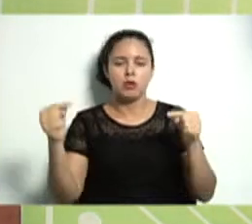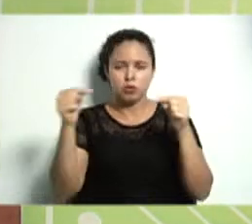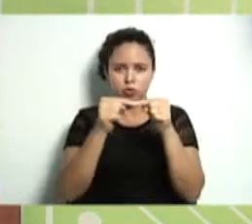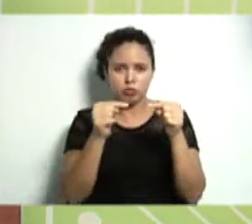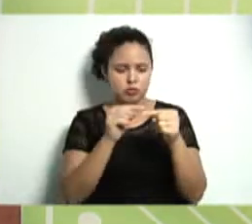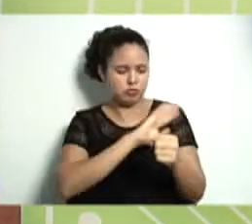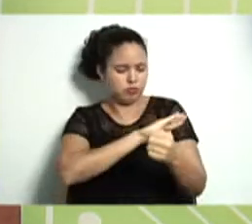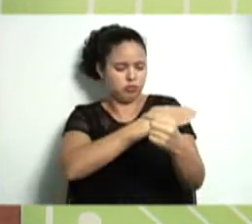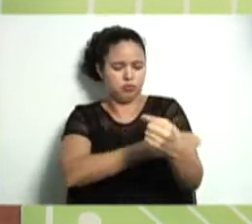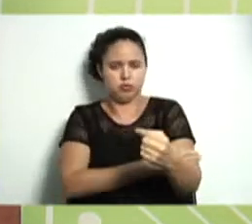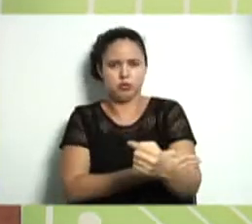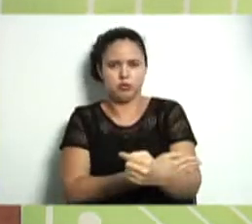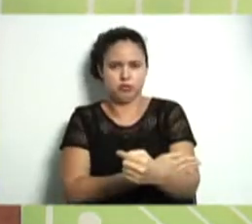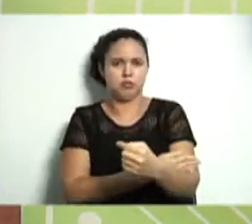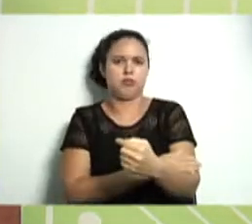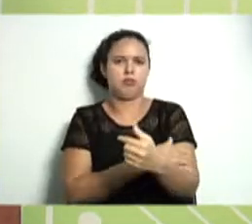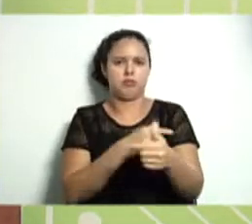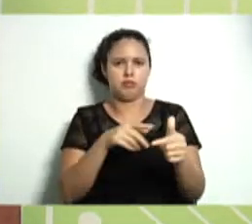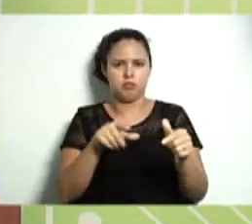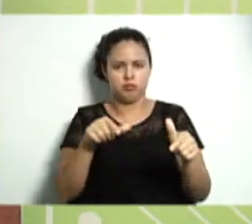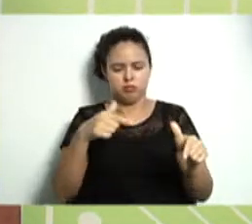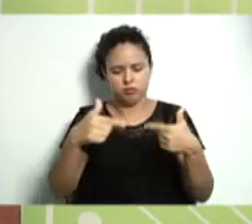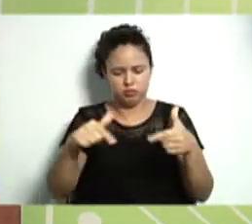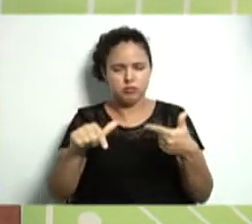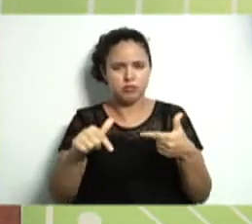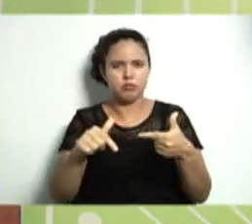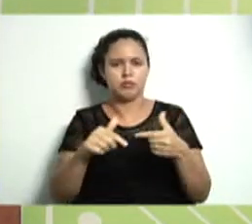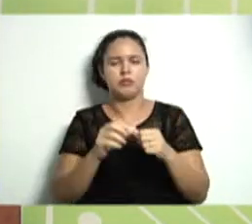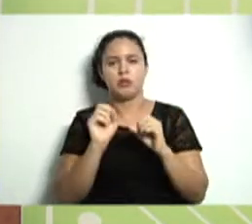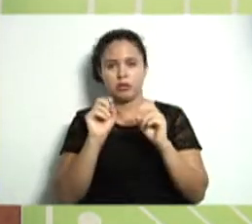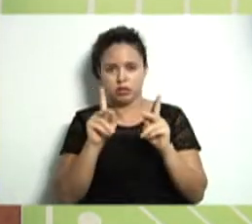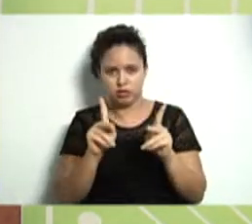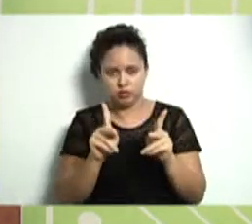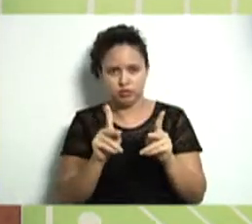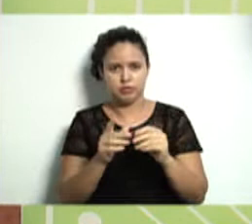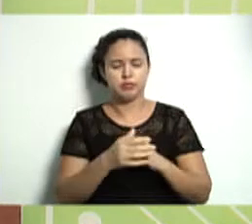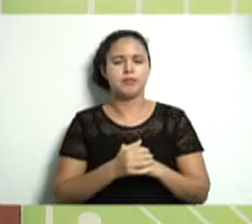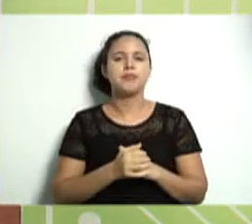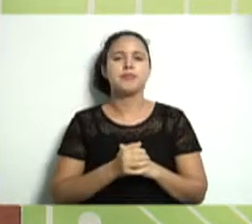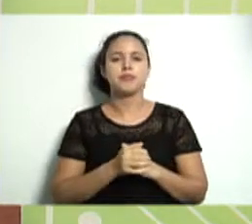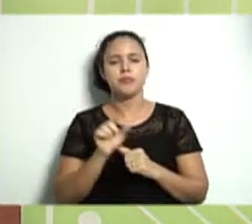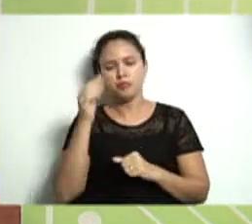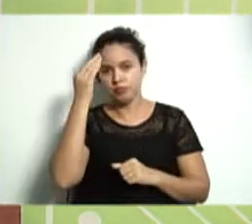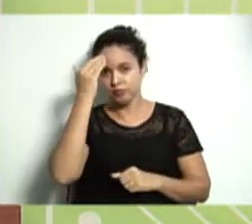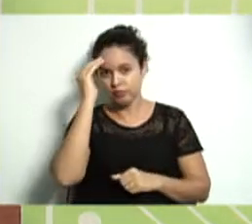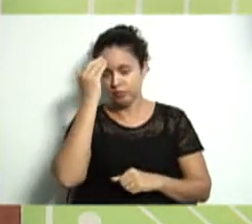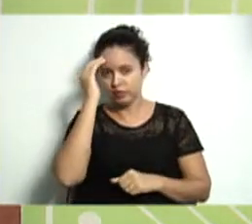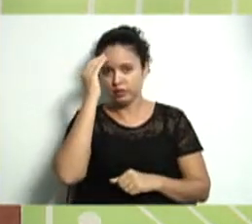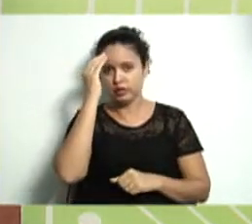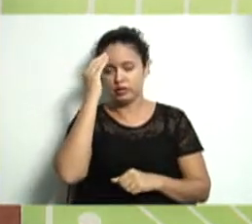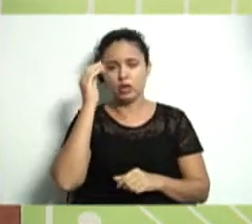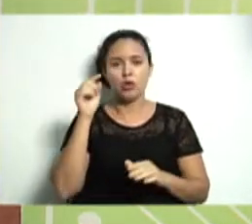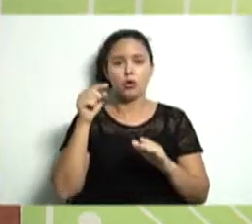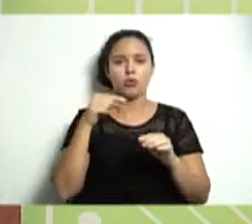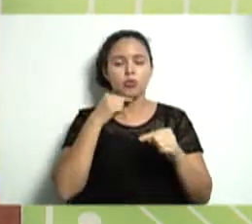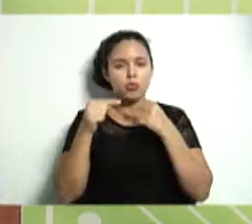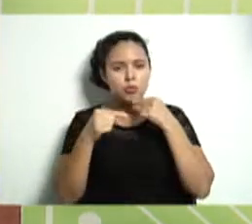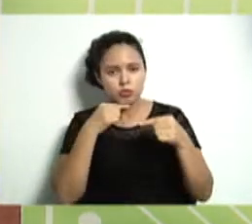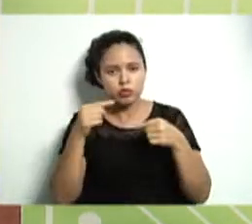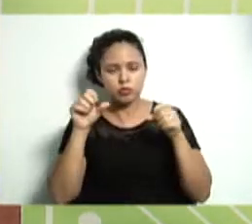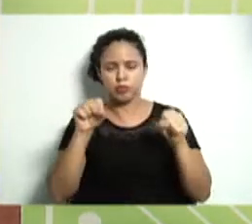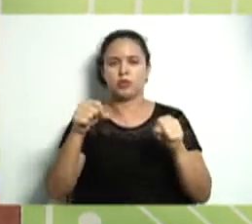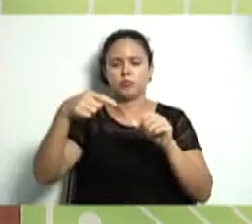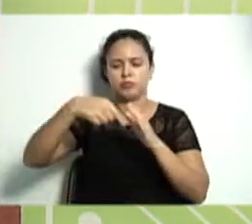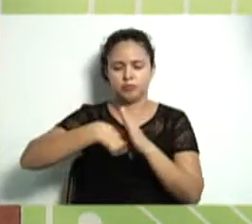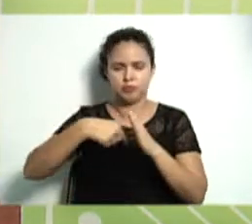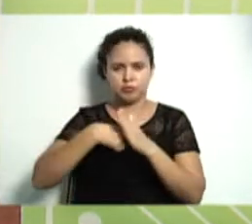de trabalho. Ok? Espero que vocês estejam entendendo. Qualquer dúvida pode mandar aqui